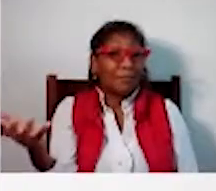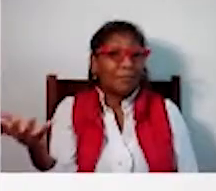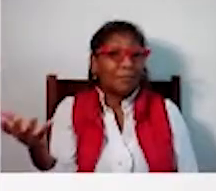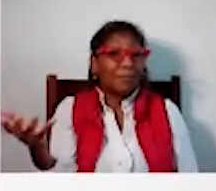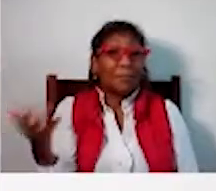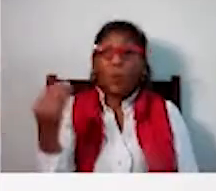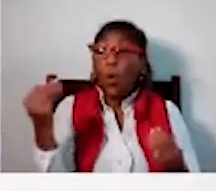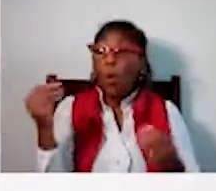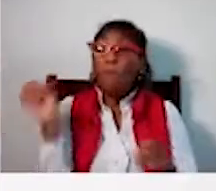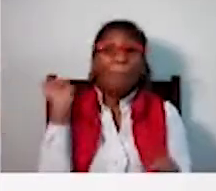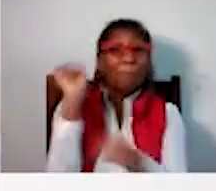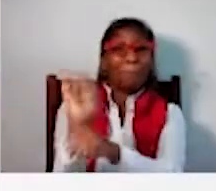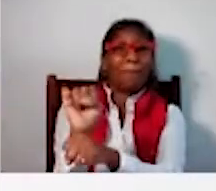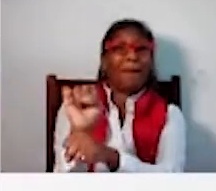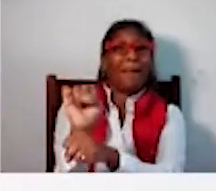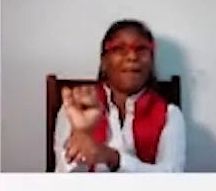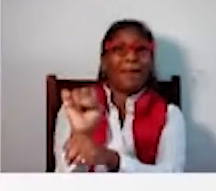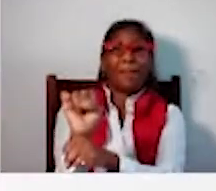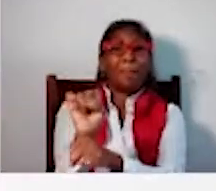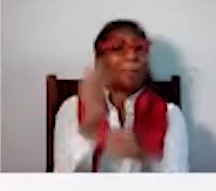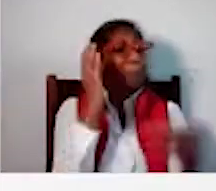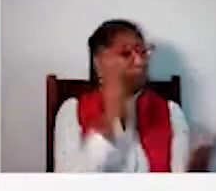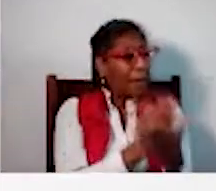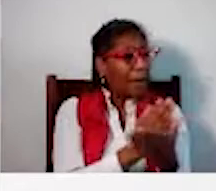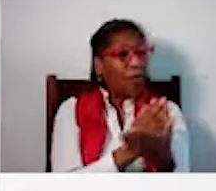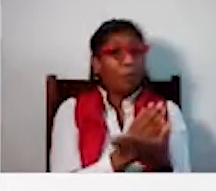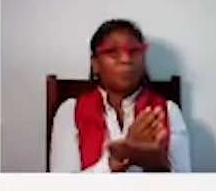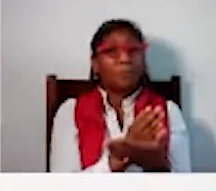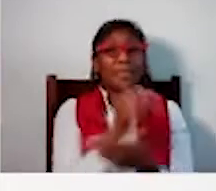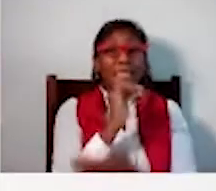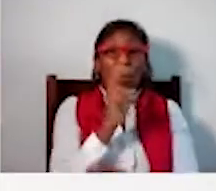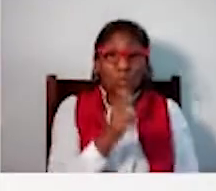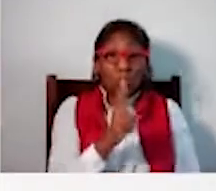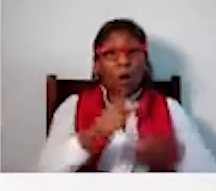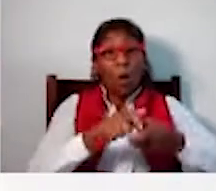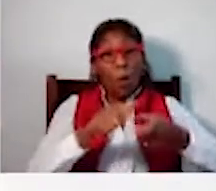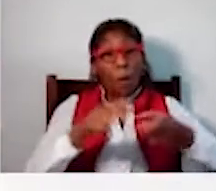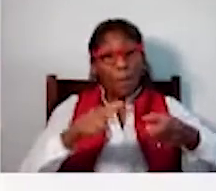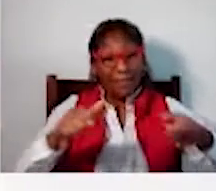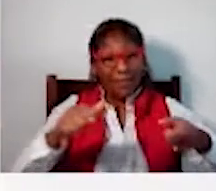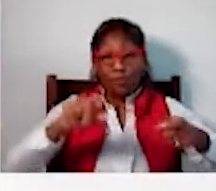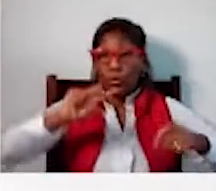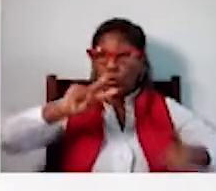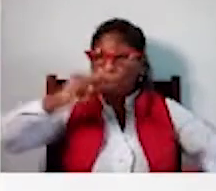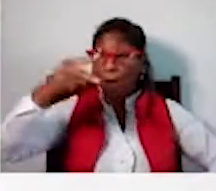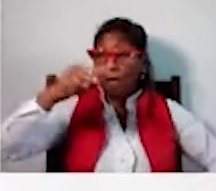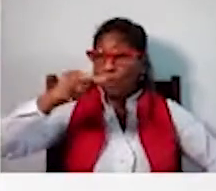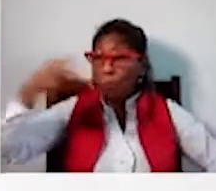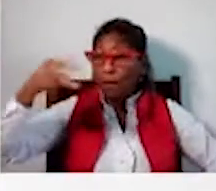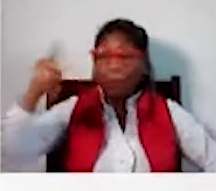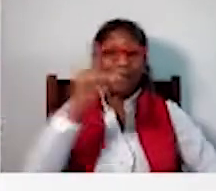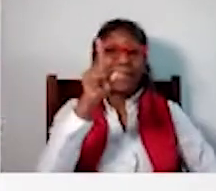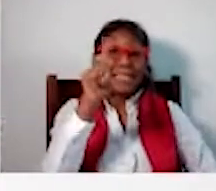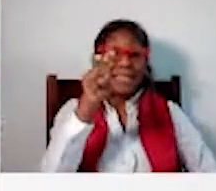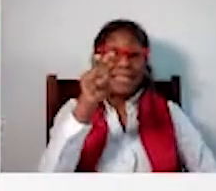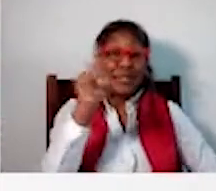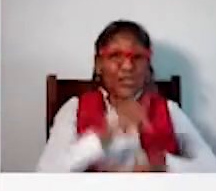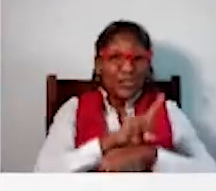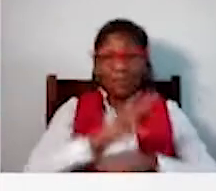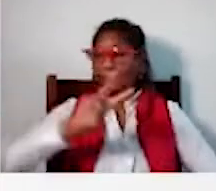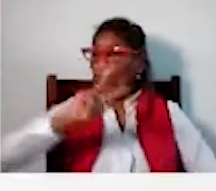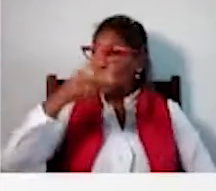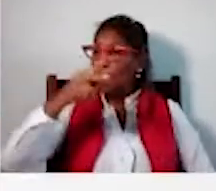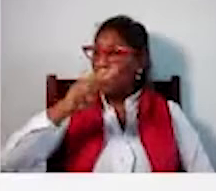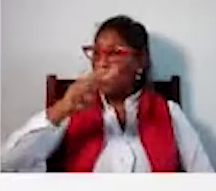segurar, né, um colapso se essa tendência se mantiver, de dobrar a cada 15 dias as internações. Então